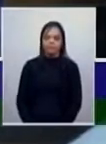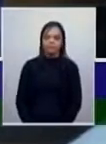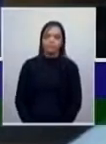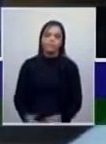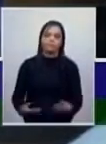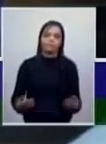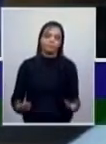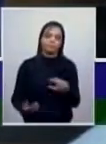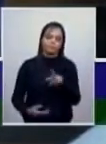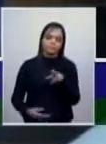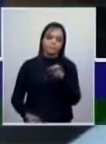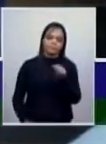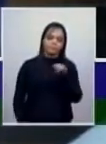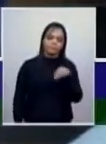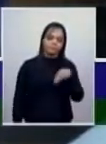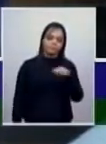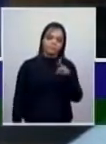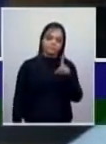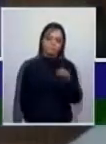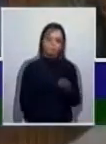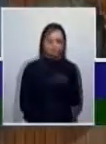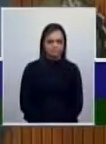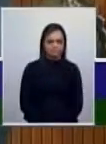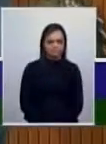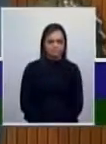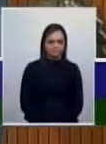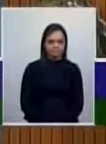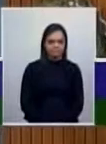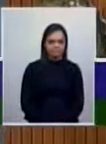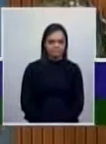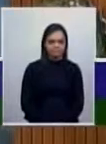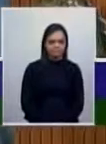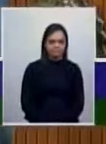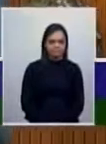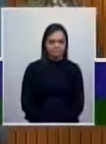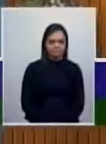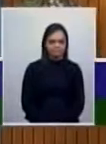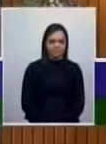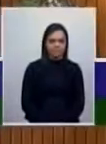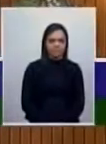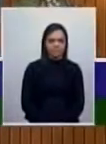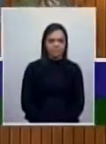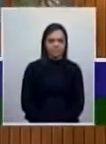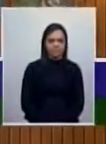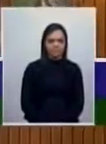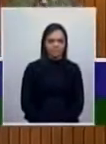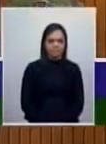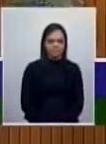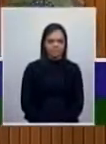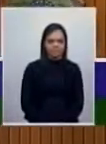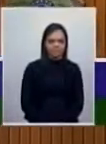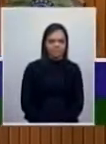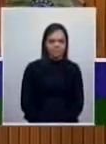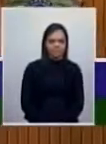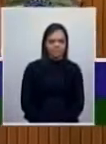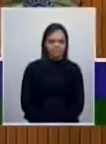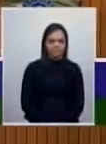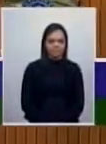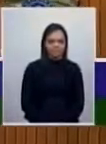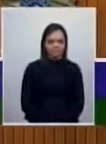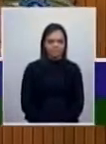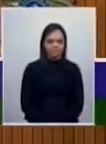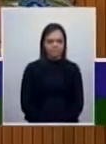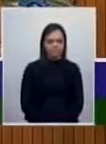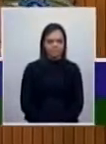coordenador da 16ª Ciretran. Em comemoração aos 40 anos de federalização da Universidade Federal de Uberlândia,